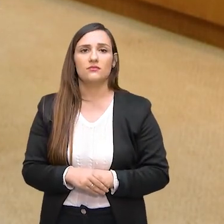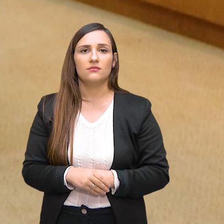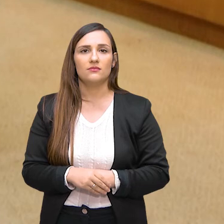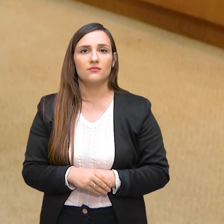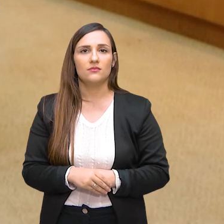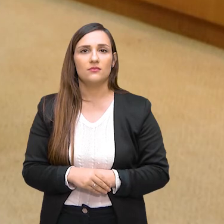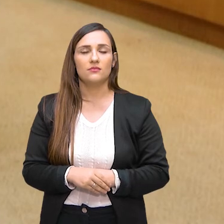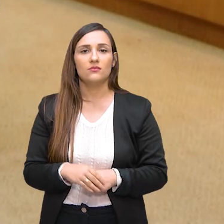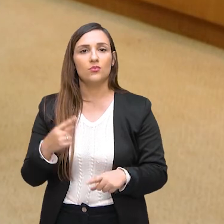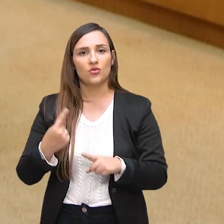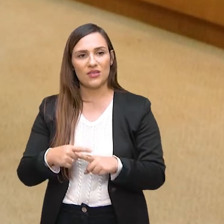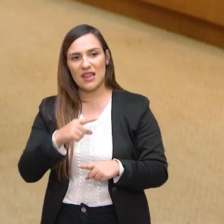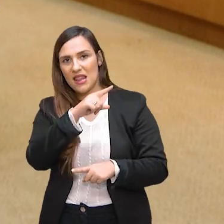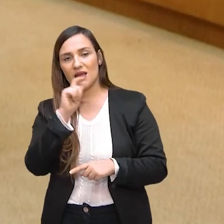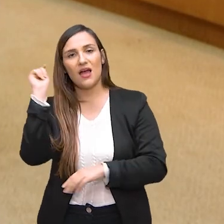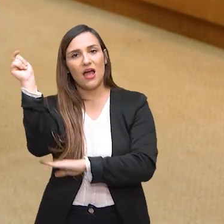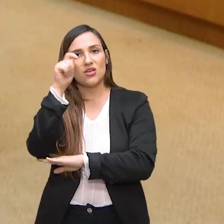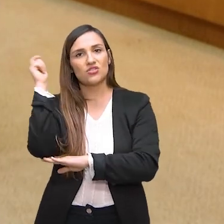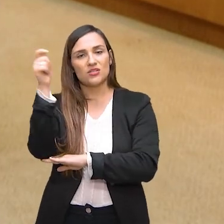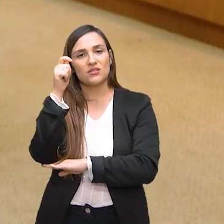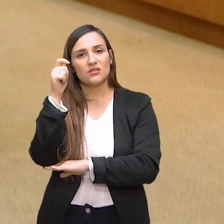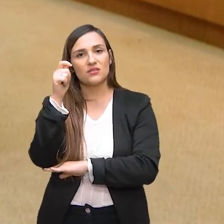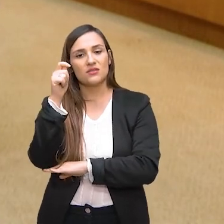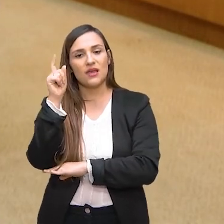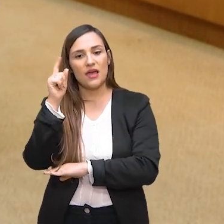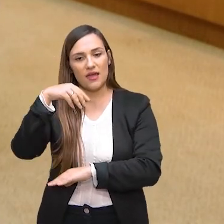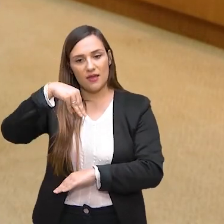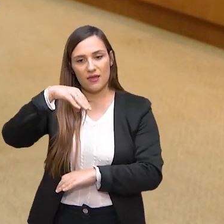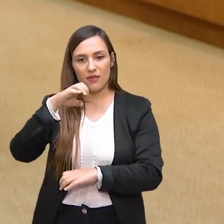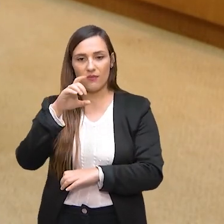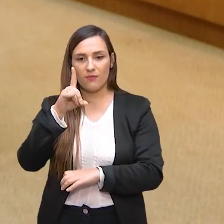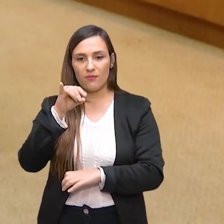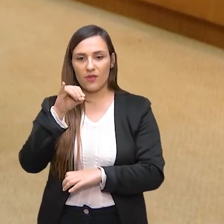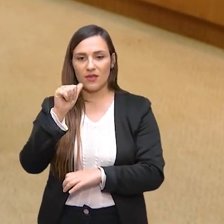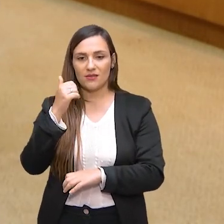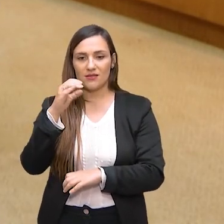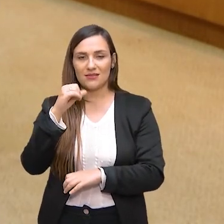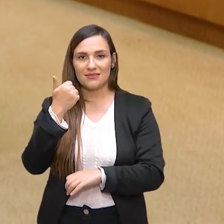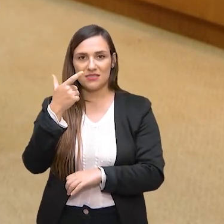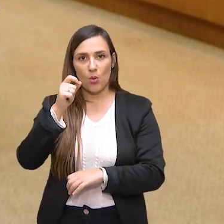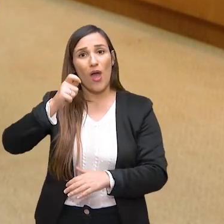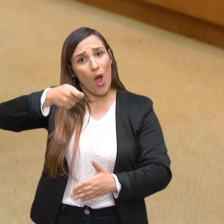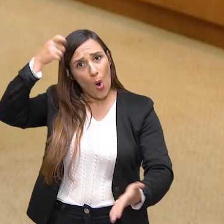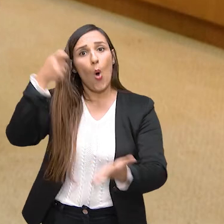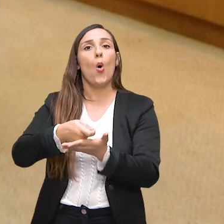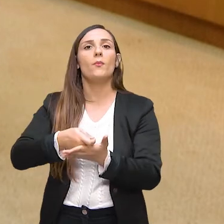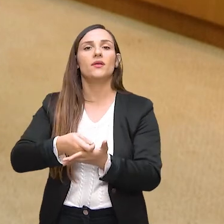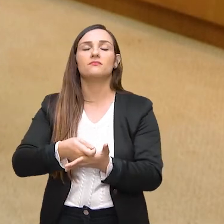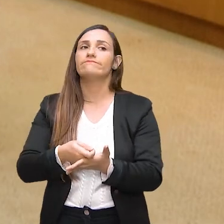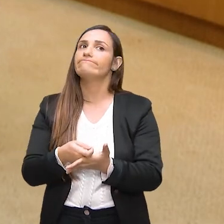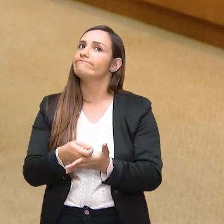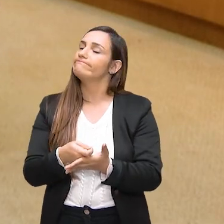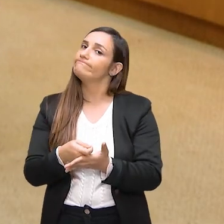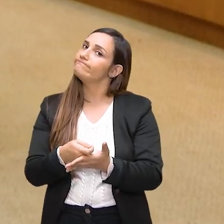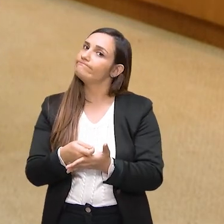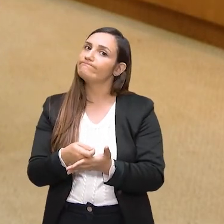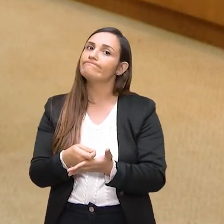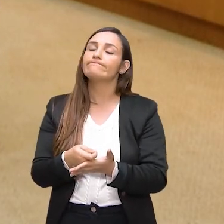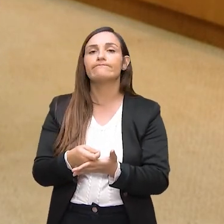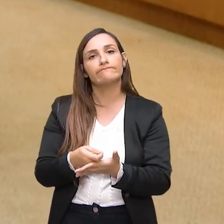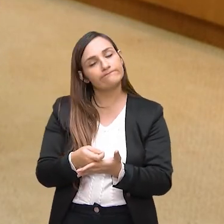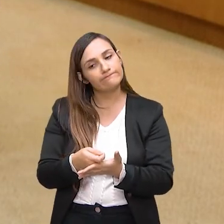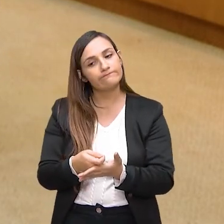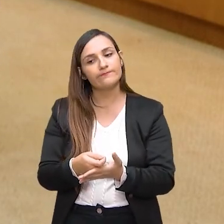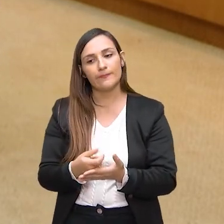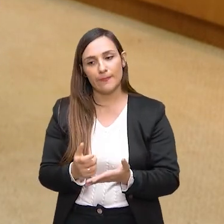querendo fazer algo muito semelhante ao que aconteceu na Argentina, em que a mediação é obrigatória, a mediação prévia, né? Aliás, quando